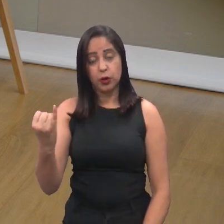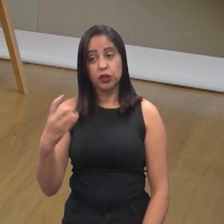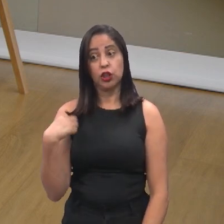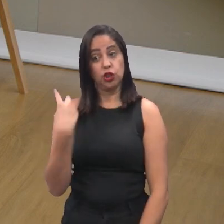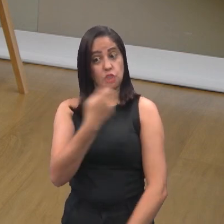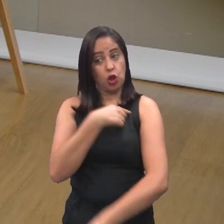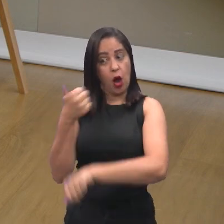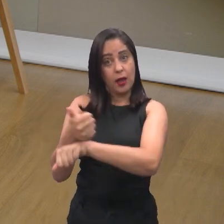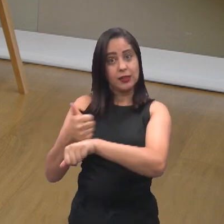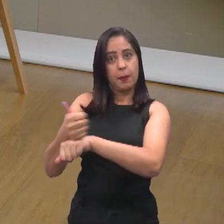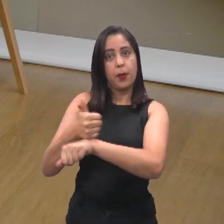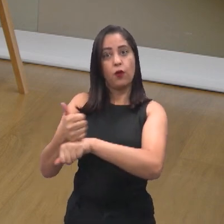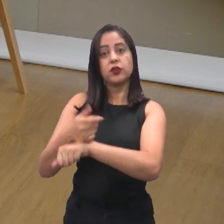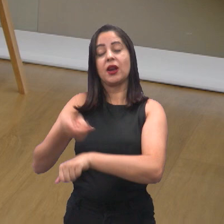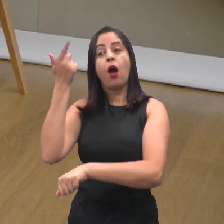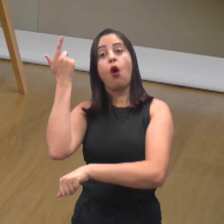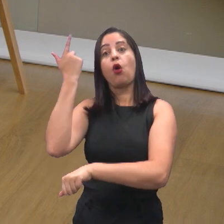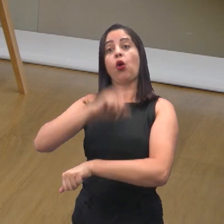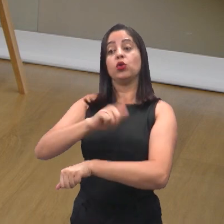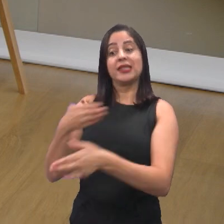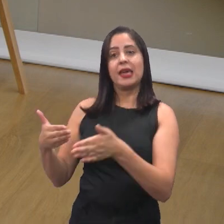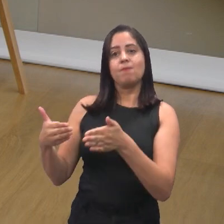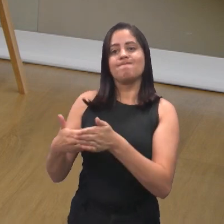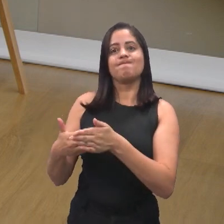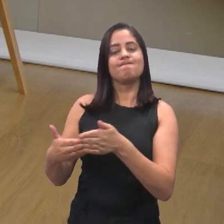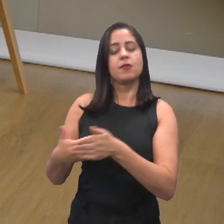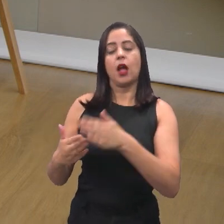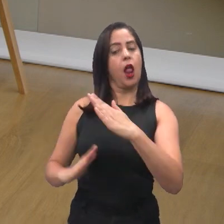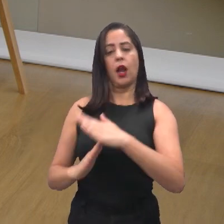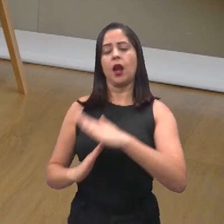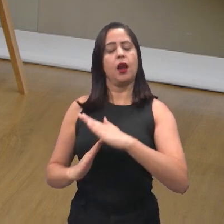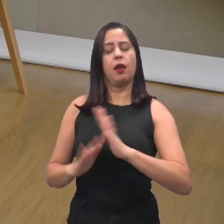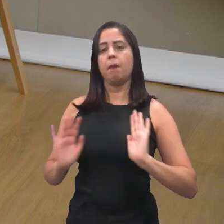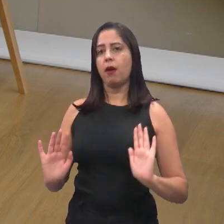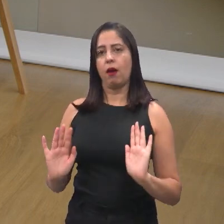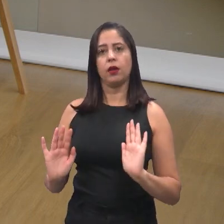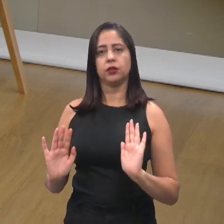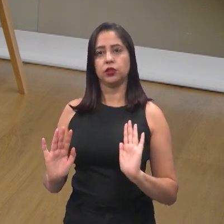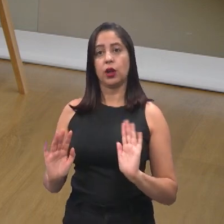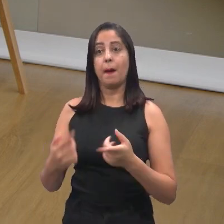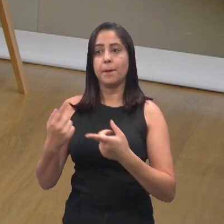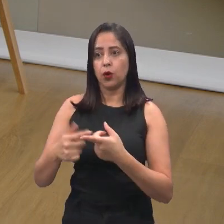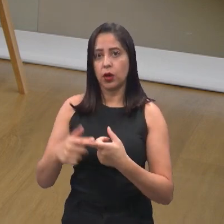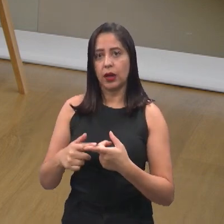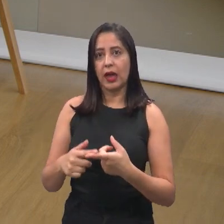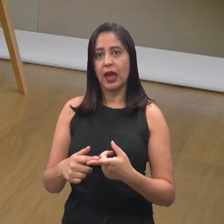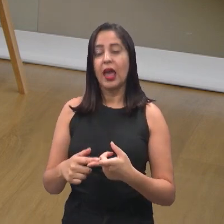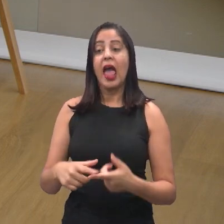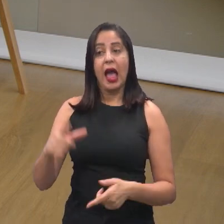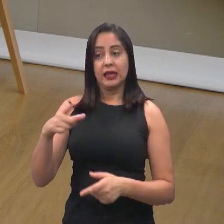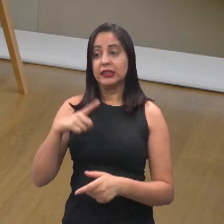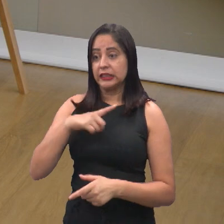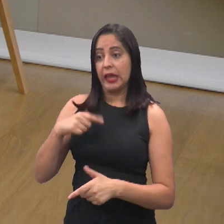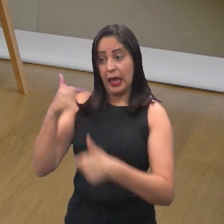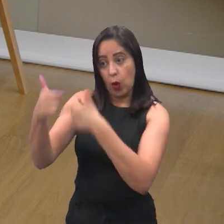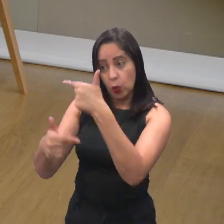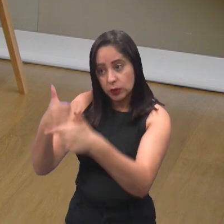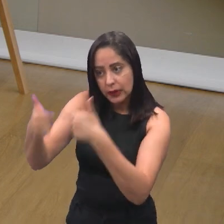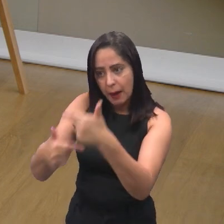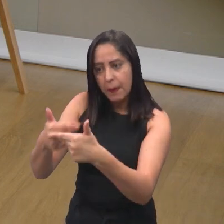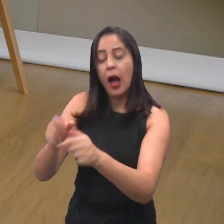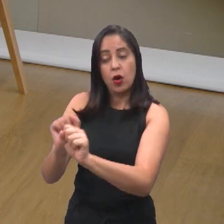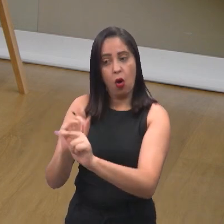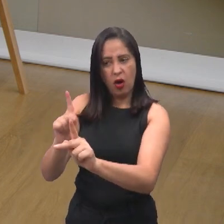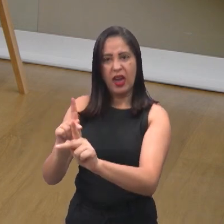profissionais, consigamos colocar certos limites e entender que existe um trabalho na nossa vida e não uma vida de